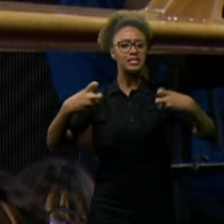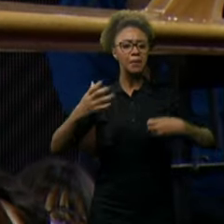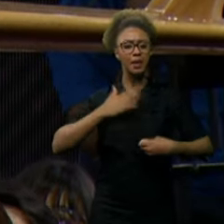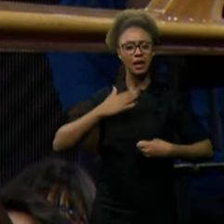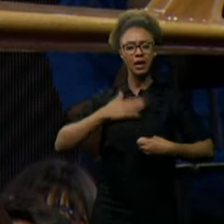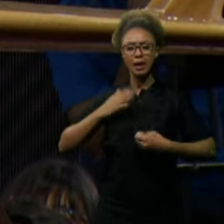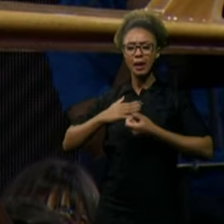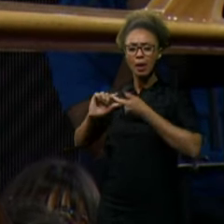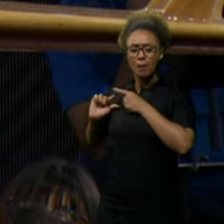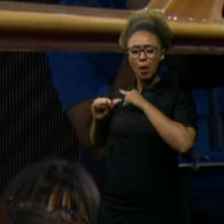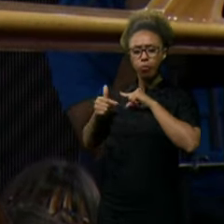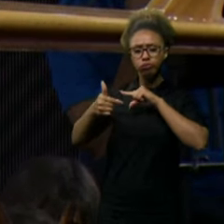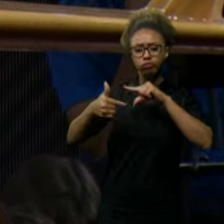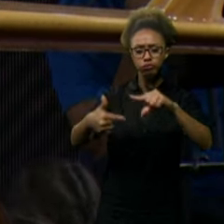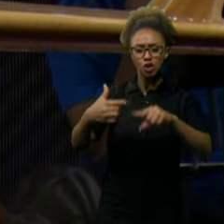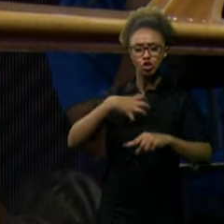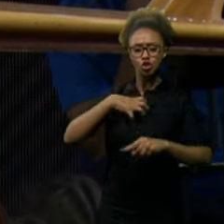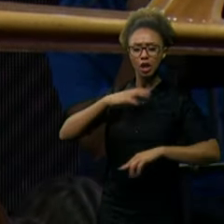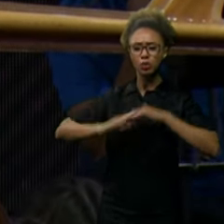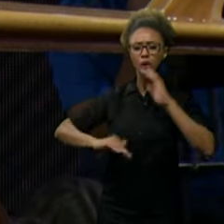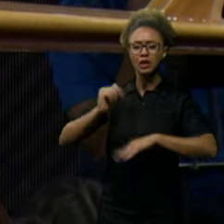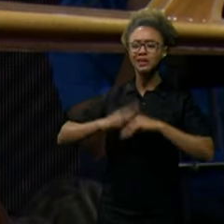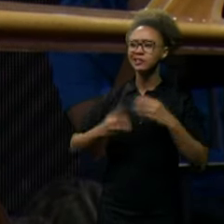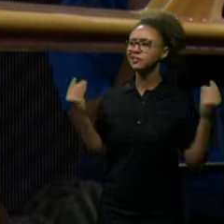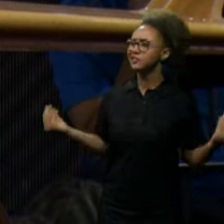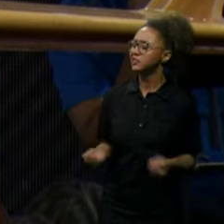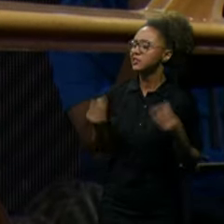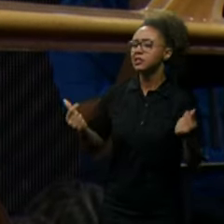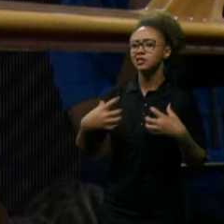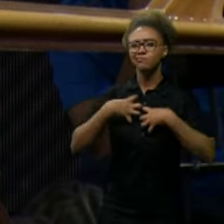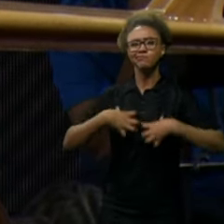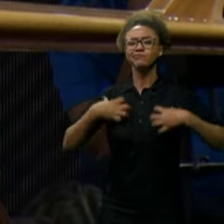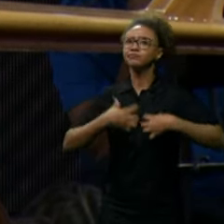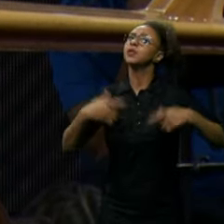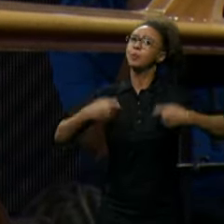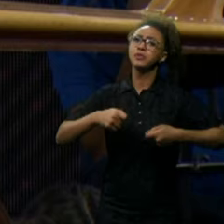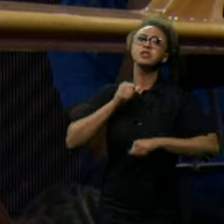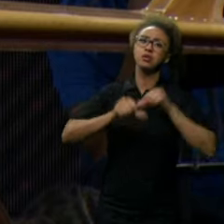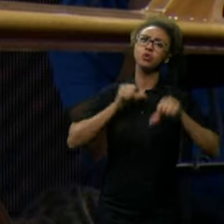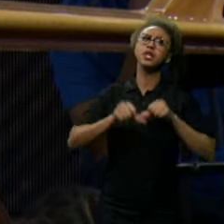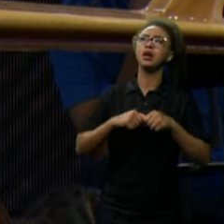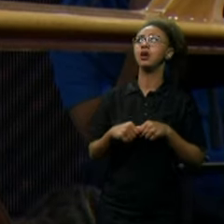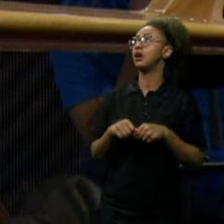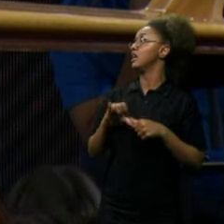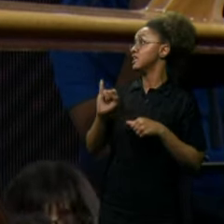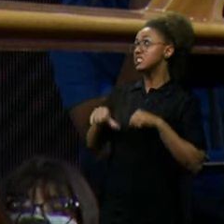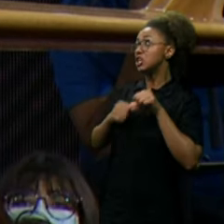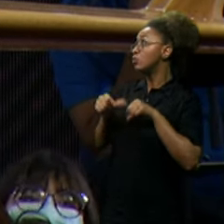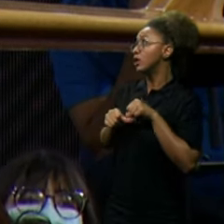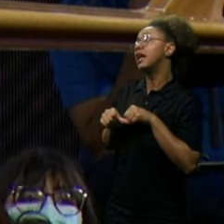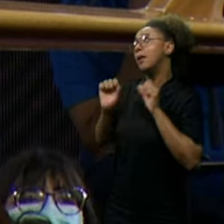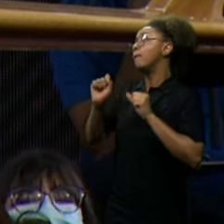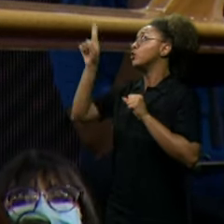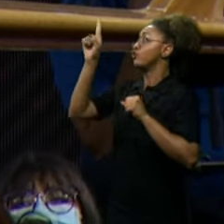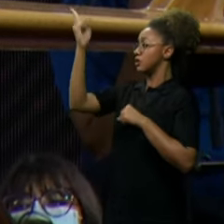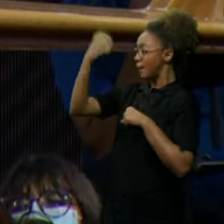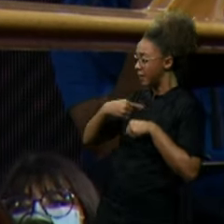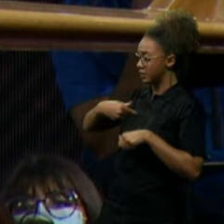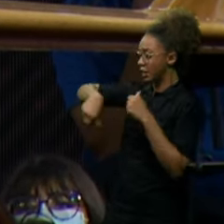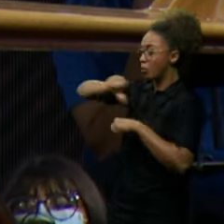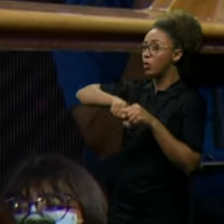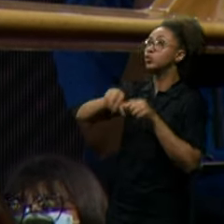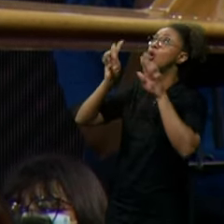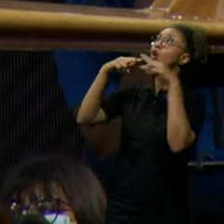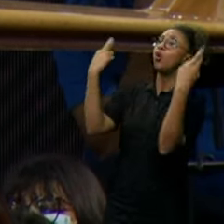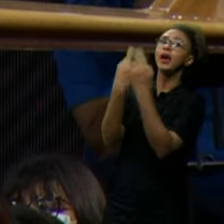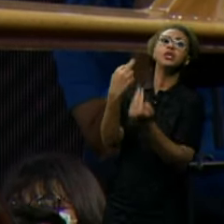começando a ser lixada eu fiquei muito desesperada falei olha se isso não mudassem o senhor escolhe para fazer outra coisa eu faço outra coisa porque para mim